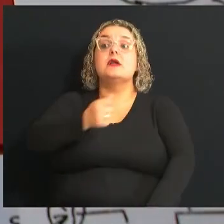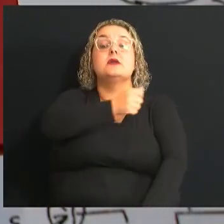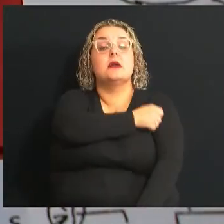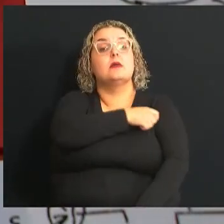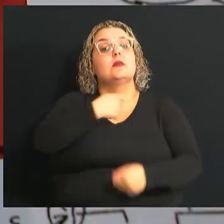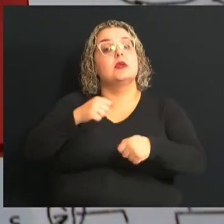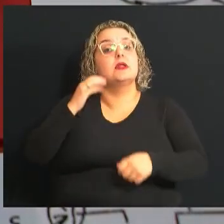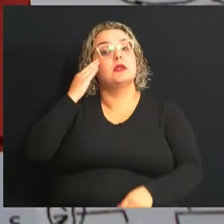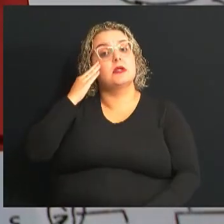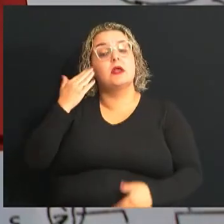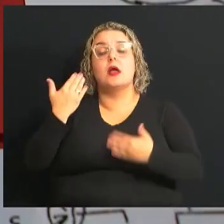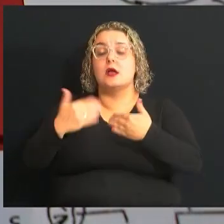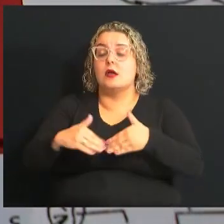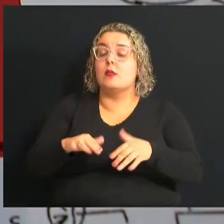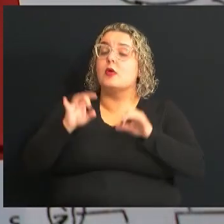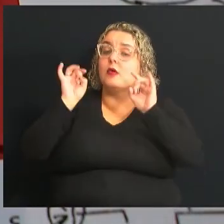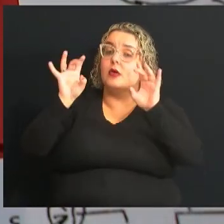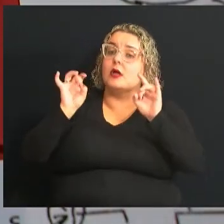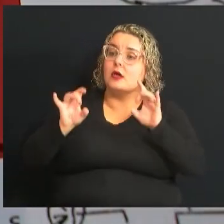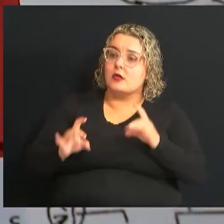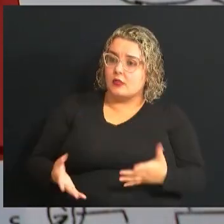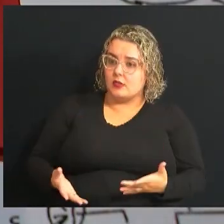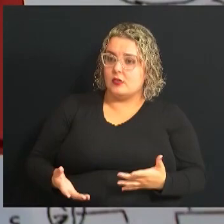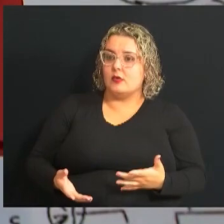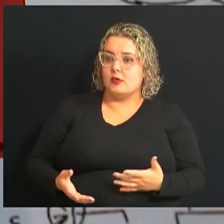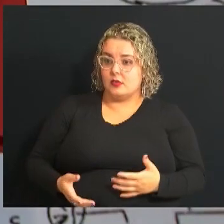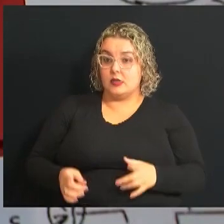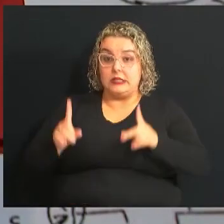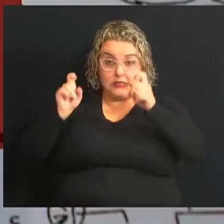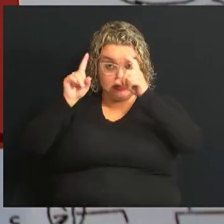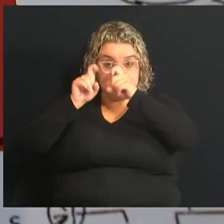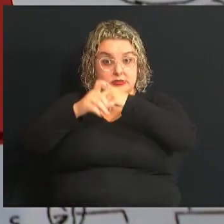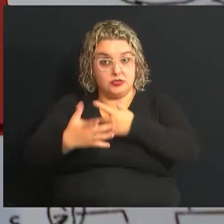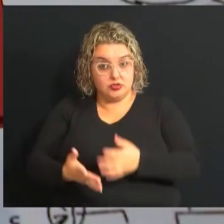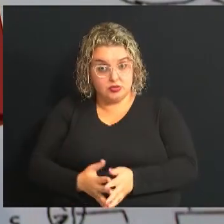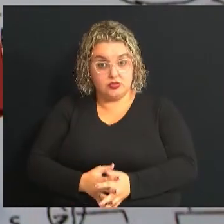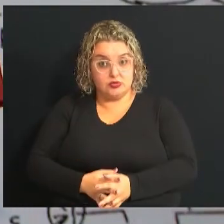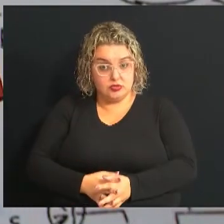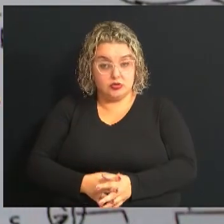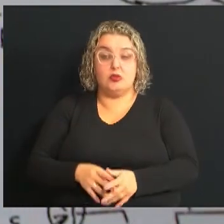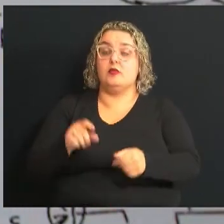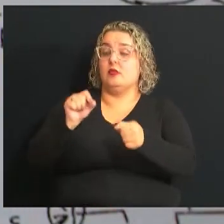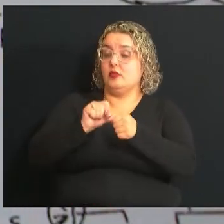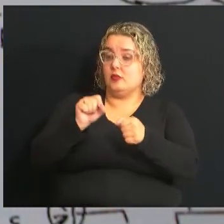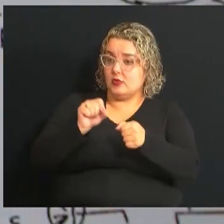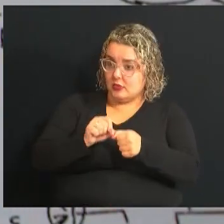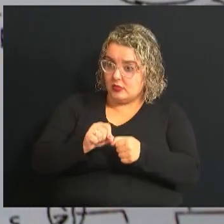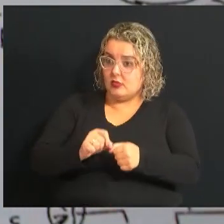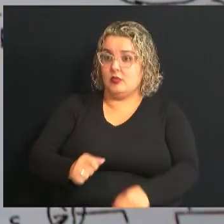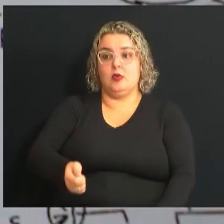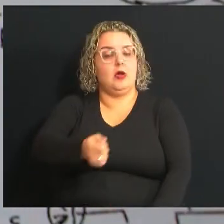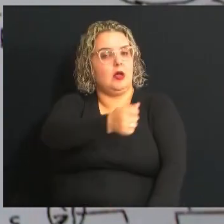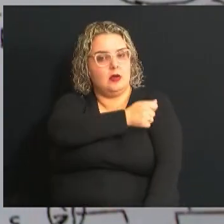provas específicas, por mais que elas sejam difíceis, elas foram feitas para o aluno que quer aquela carreira.